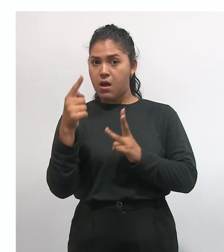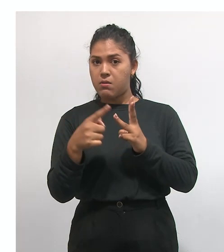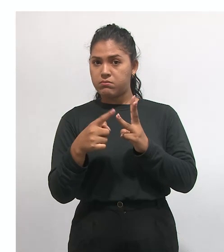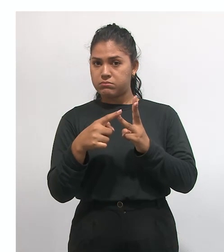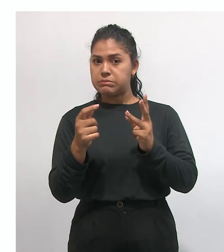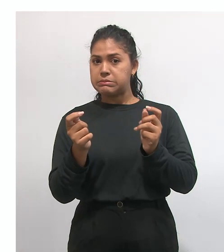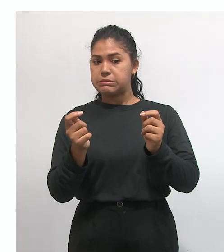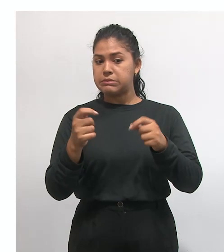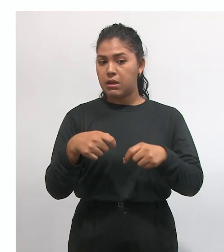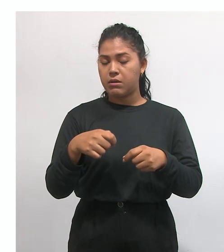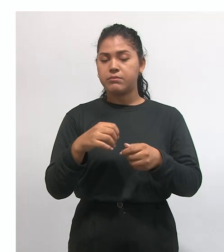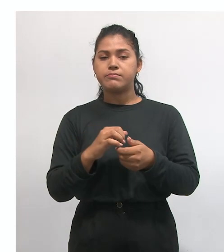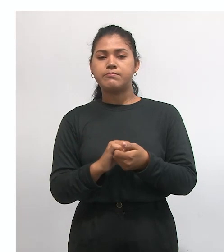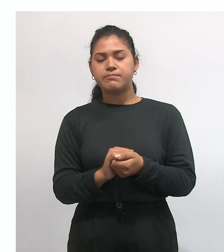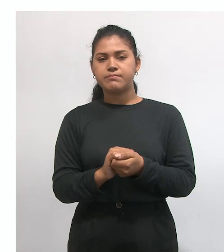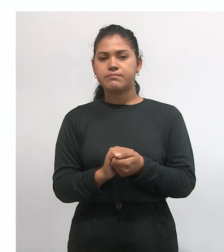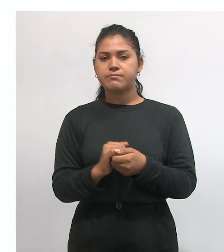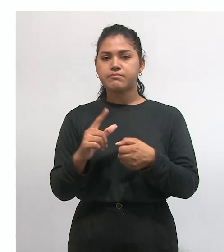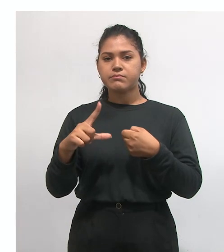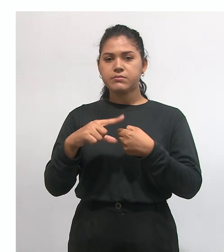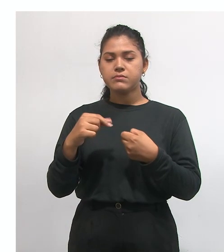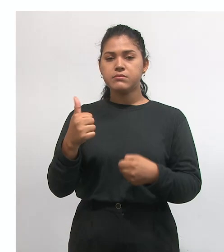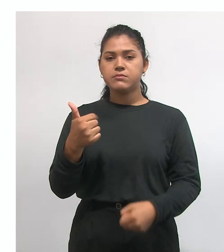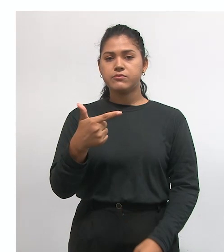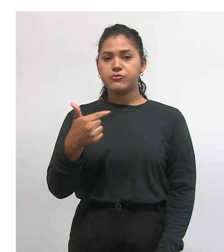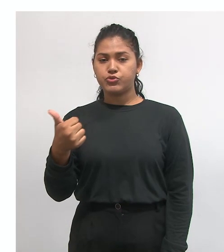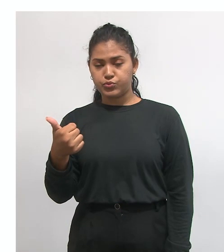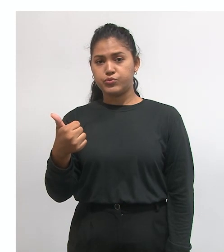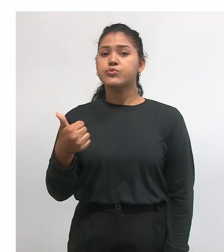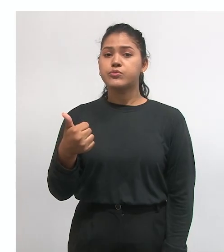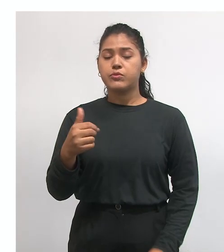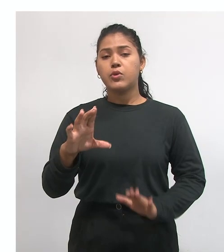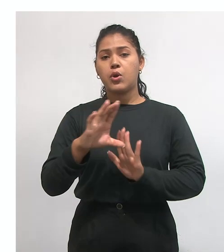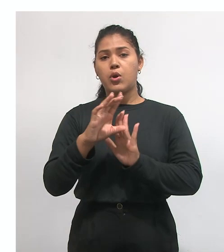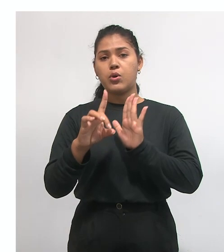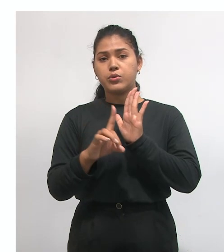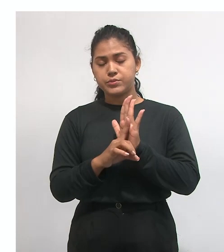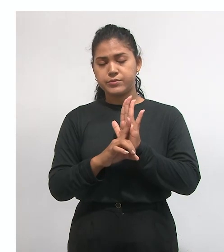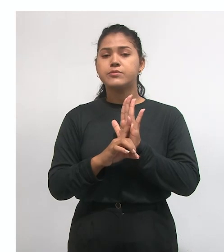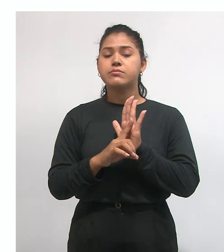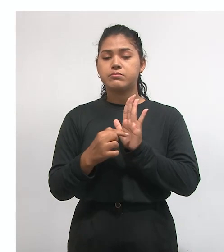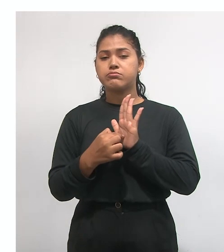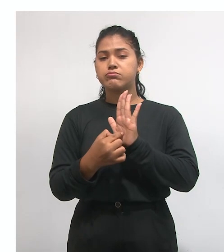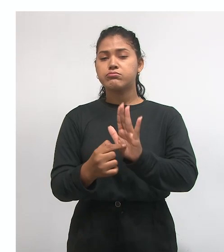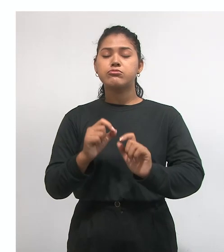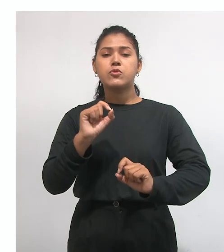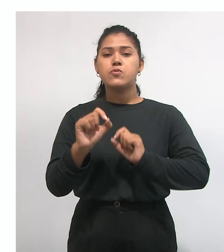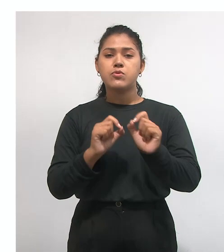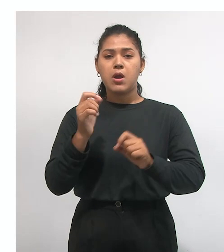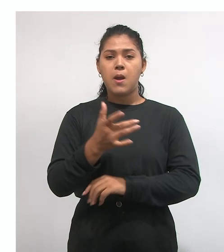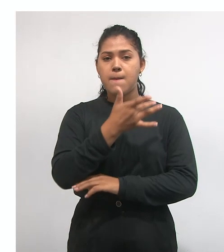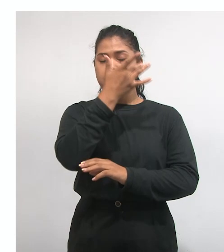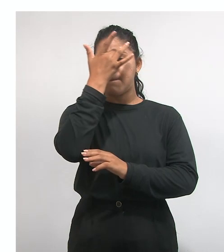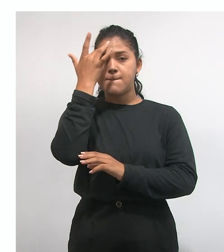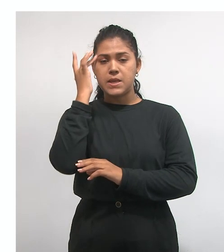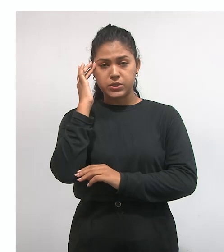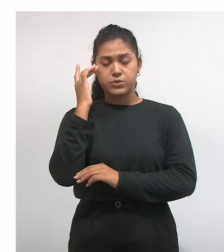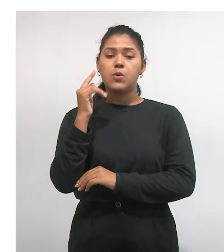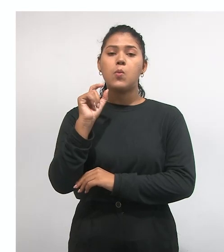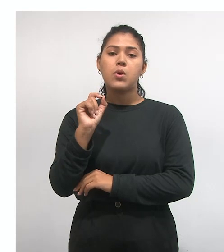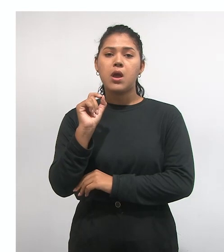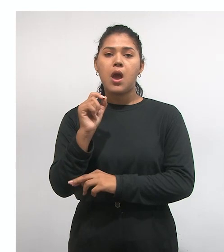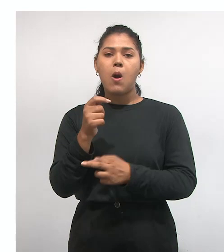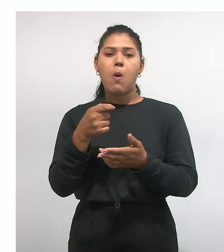só. Conforme o artigo 121 do nosso Código Tributário Nacional, olha só, sujeito passivo da